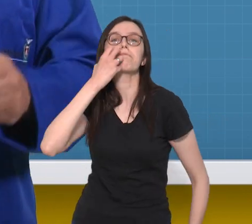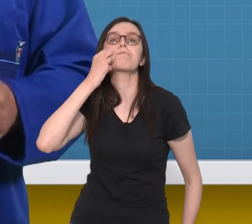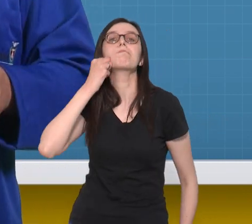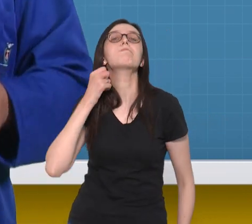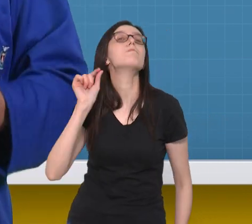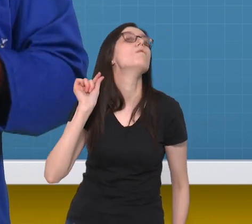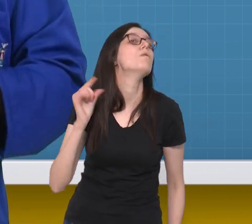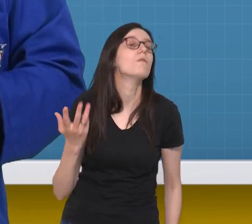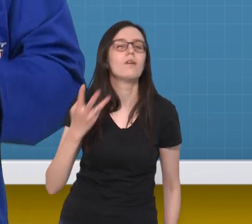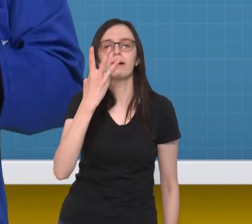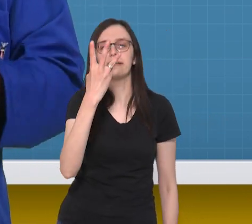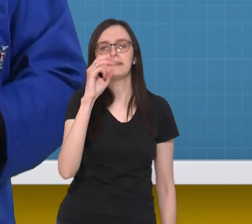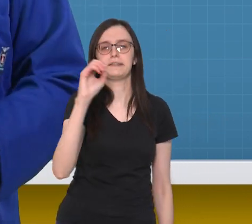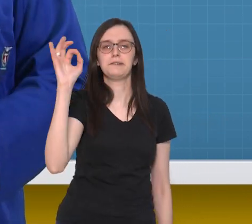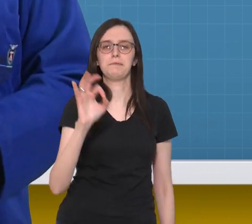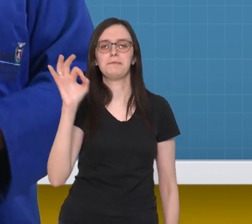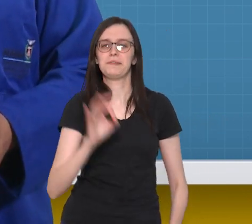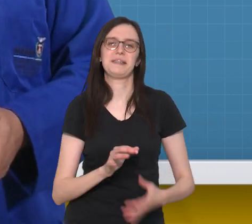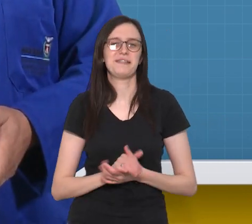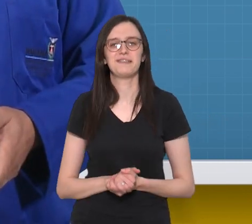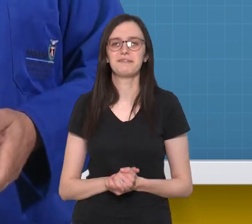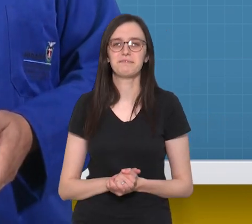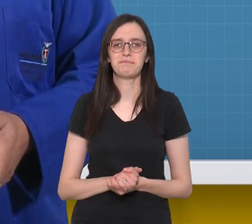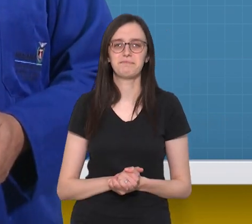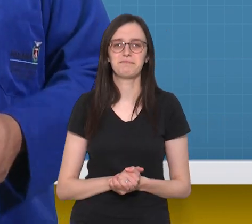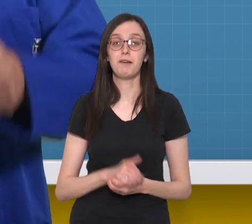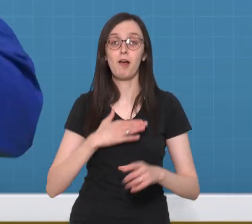a lucratividade de 30%.